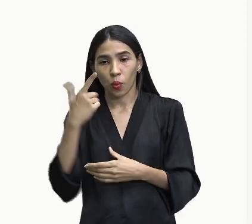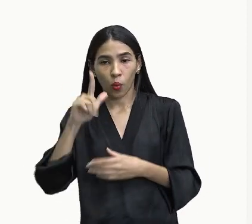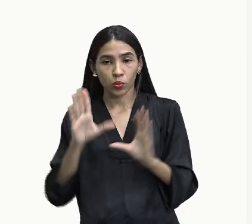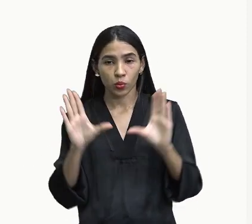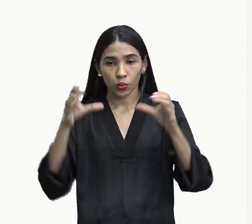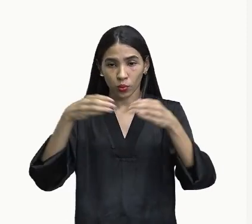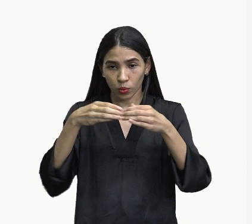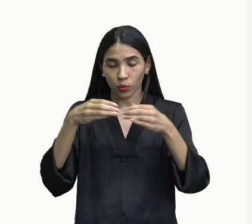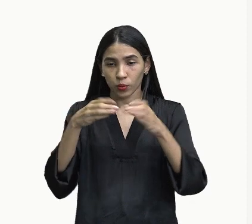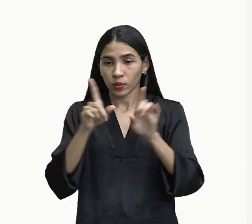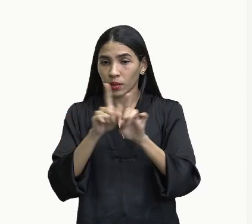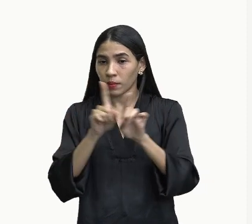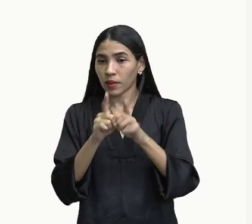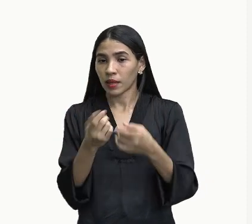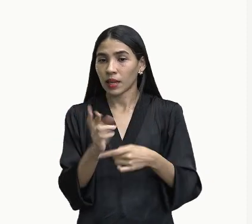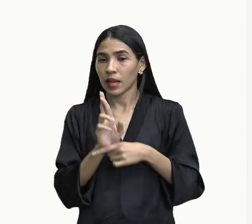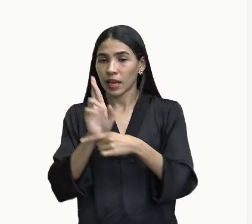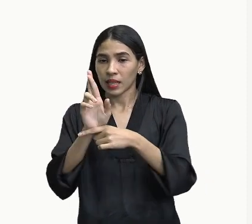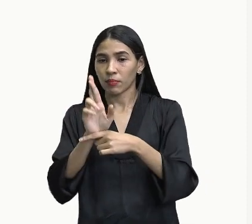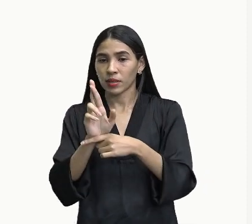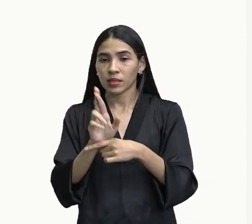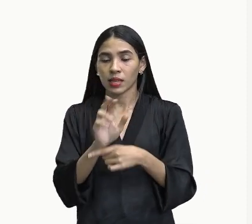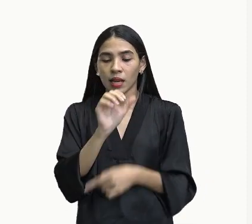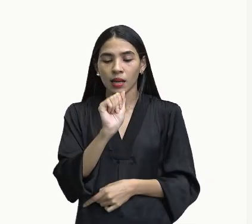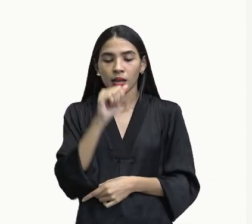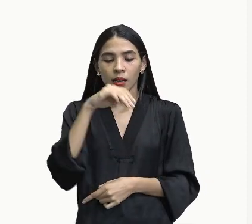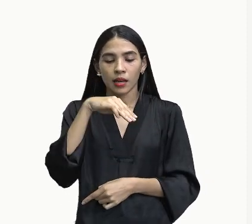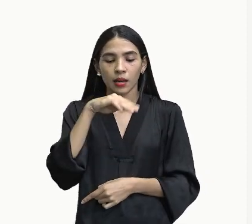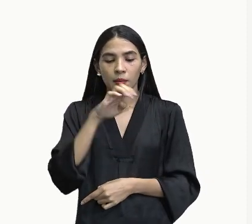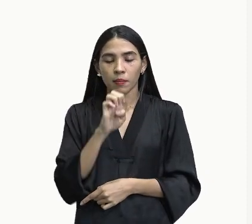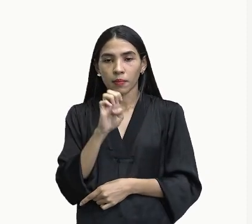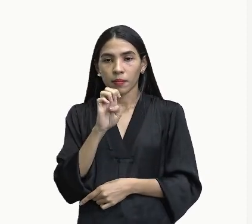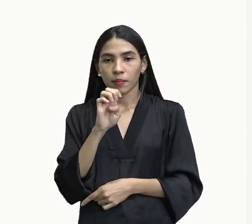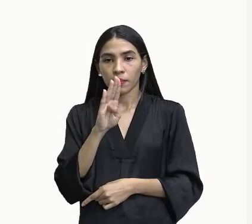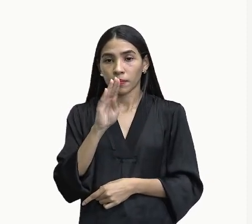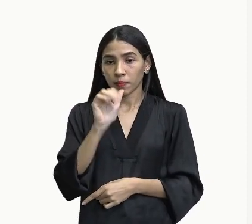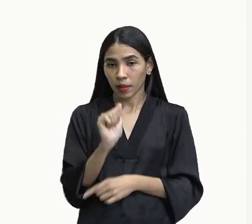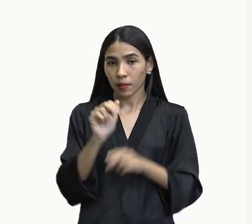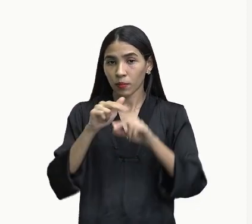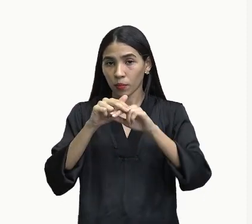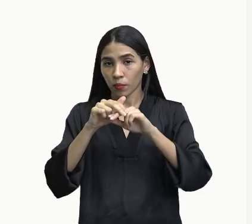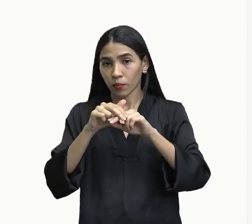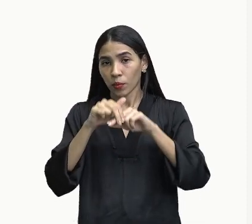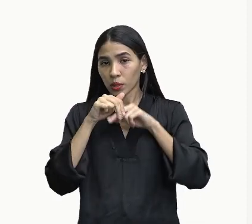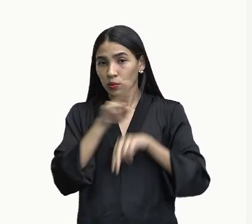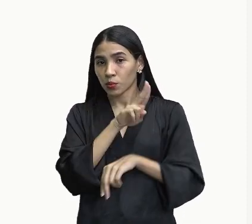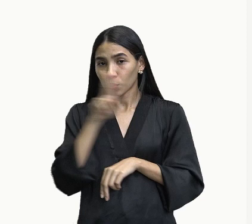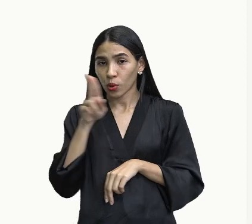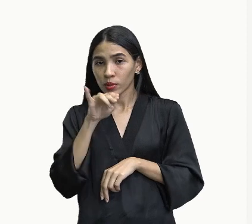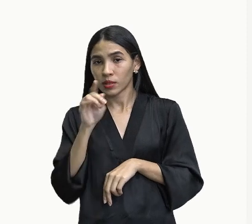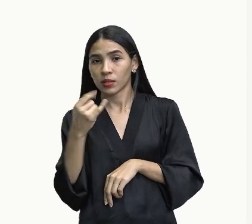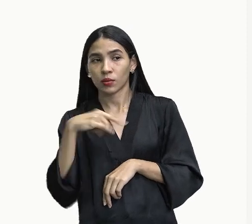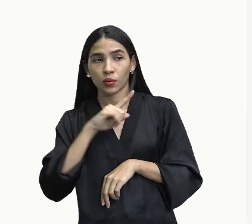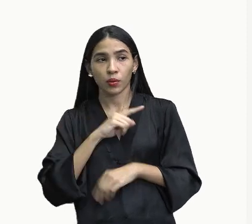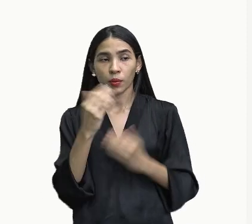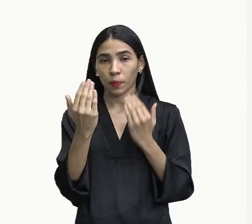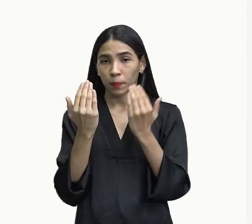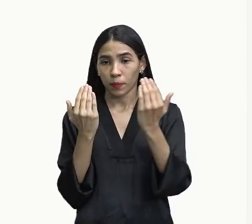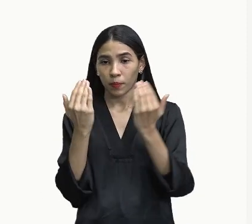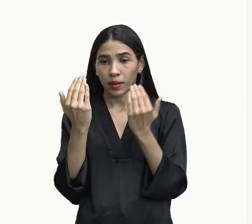reino que é chamado de ameba. Por isso o nome, morfologicamente, fazendo a comparação,